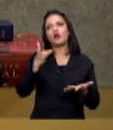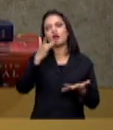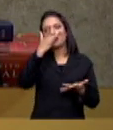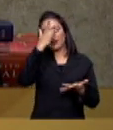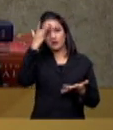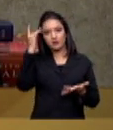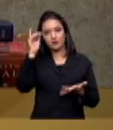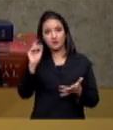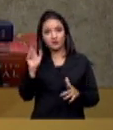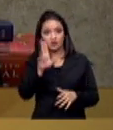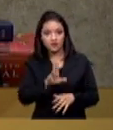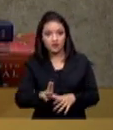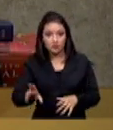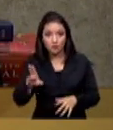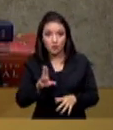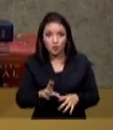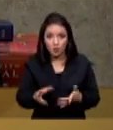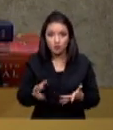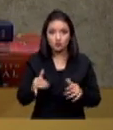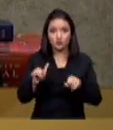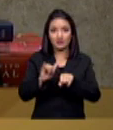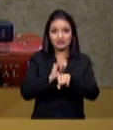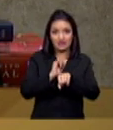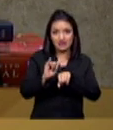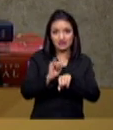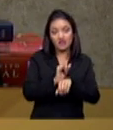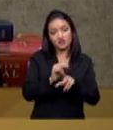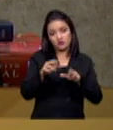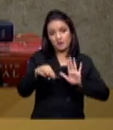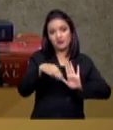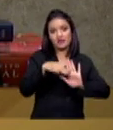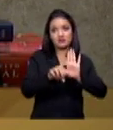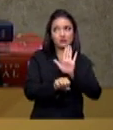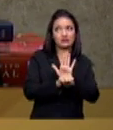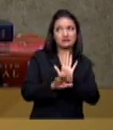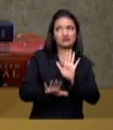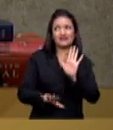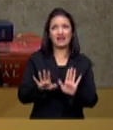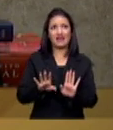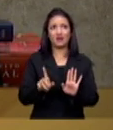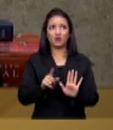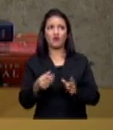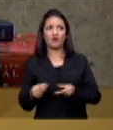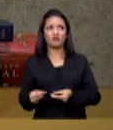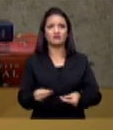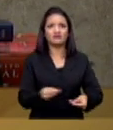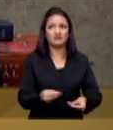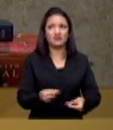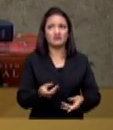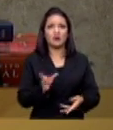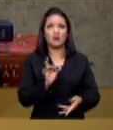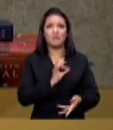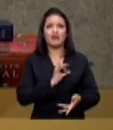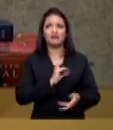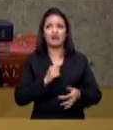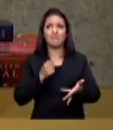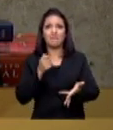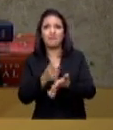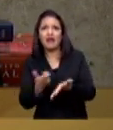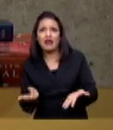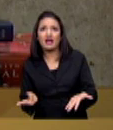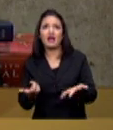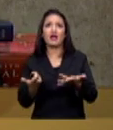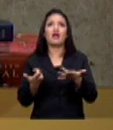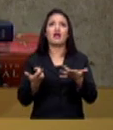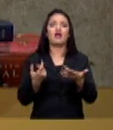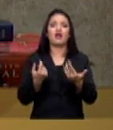de tamanha eminência, como só ser o mandado de segurança, com receio de ter de pagar ônus sucumbenciais. Essa que é a